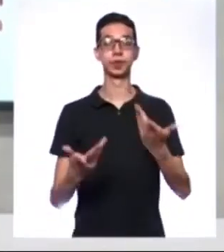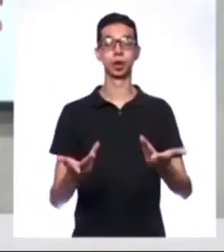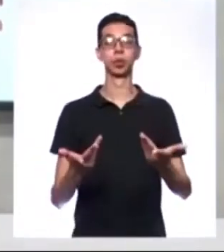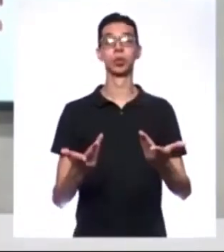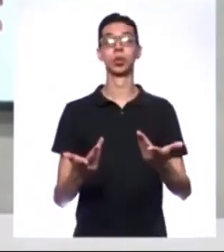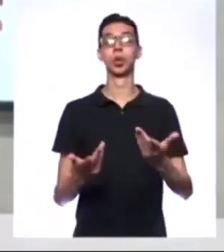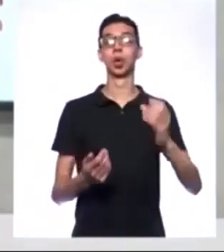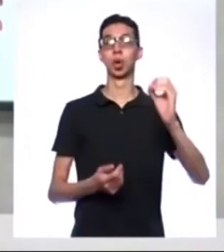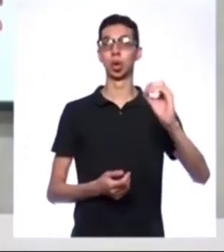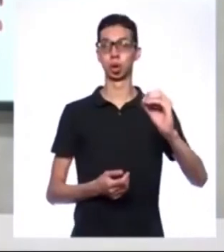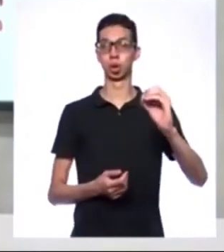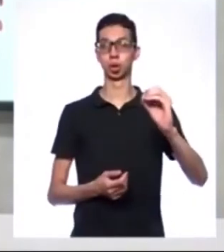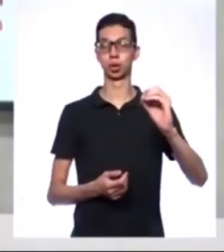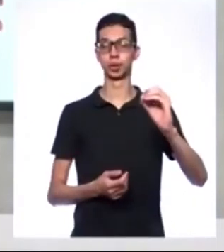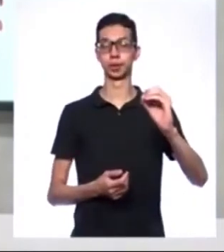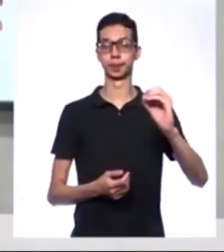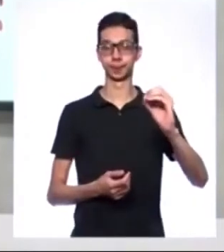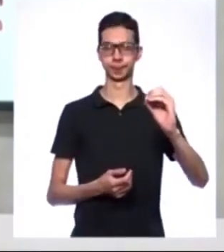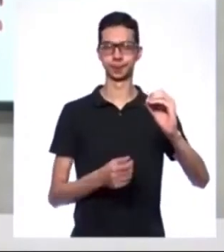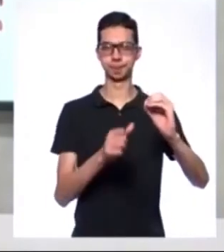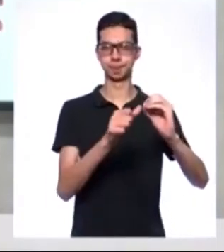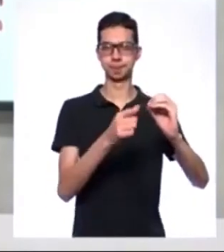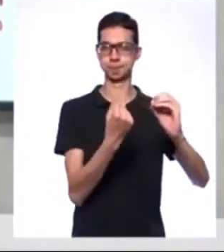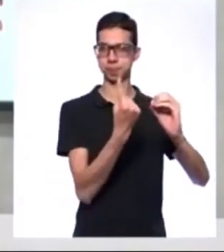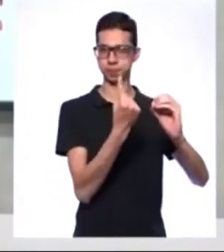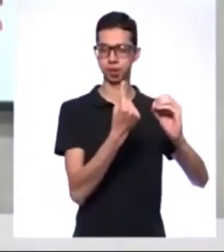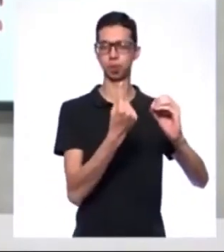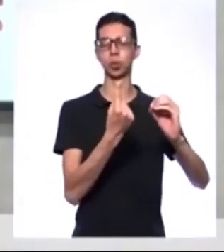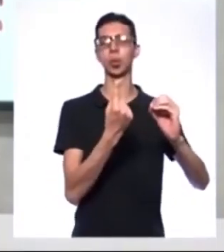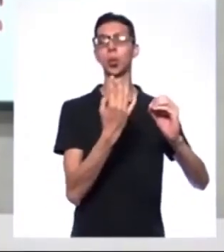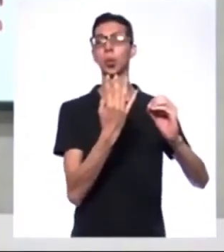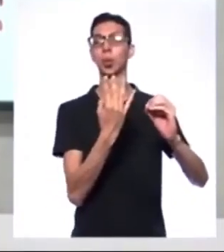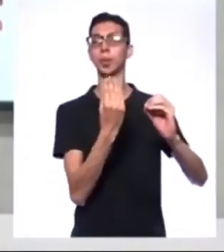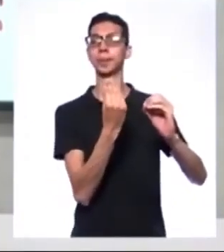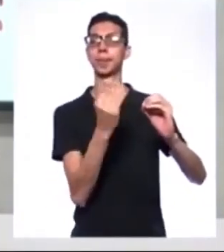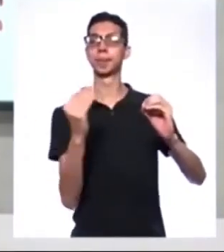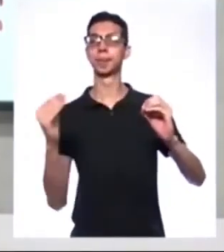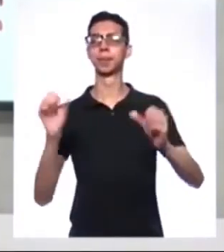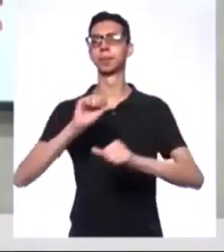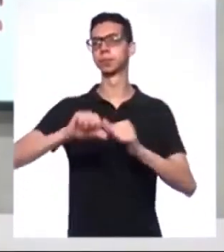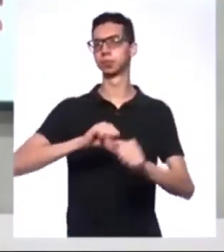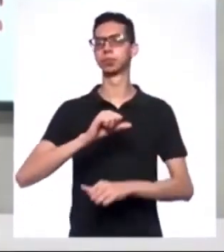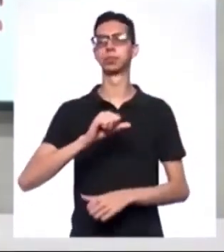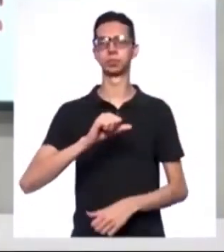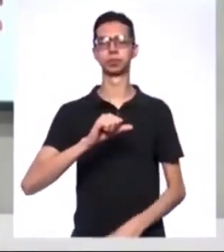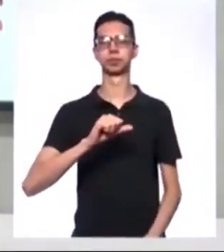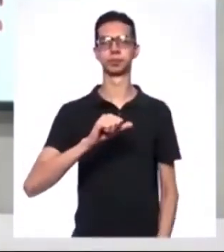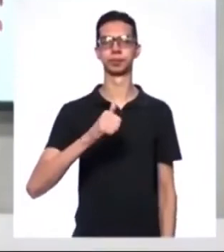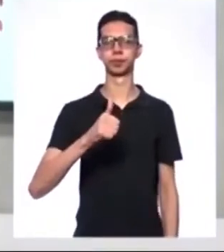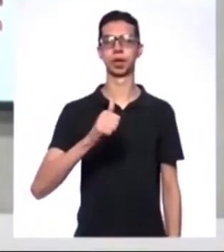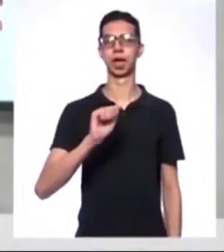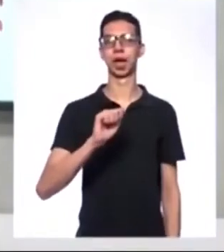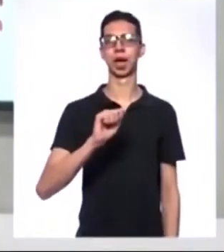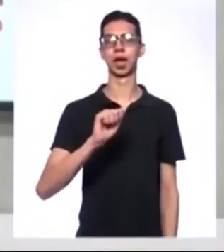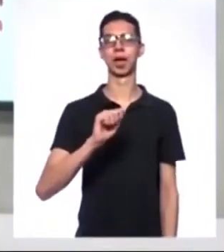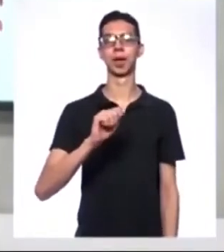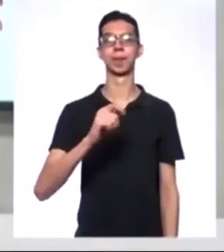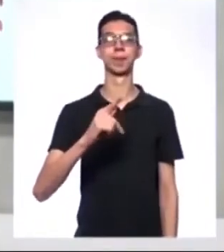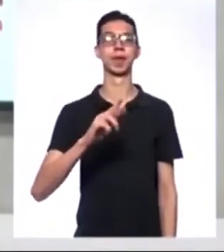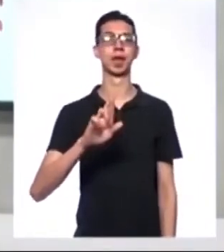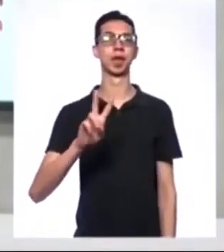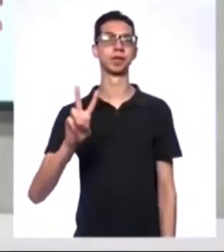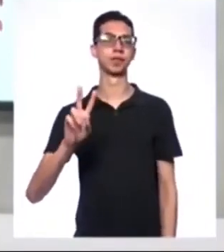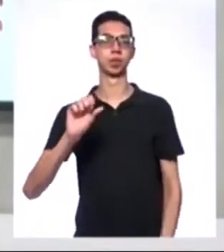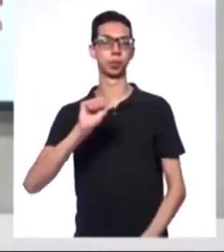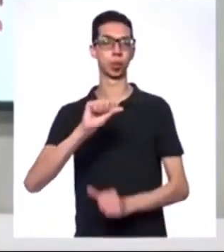casinha e as outras quatro você pergunta sabe o happy rvc pergunta permutação de 4 letras 4 fatorial